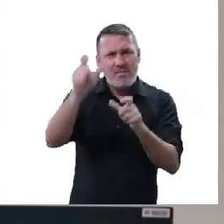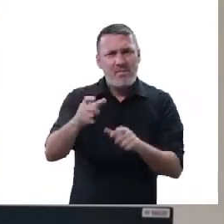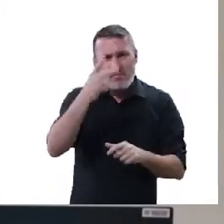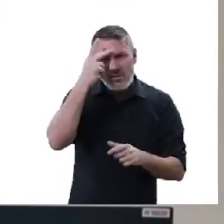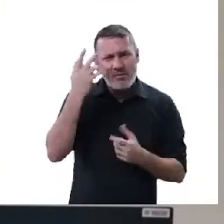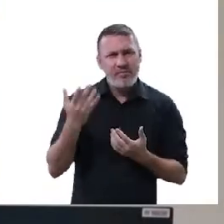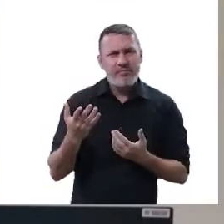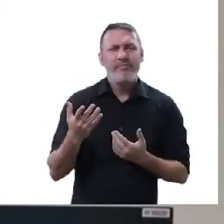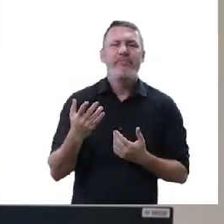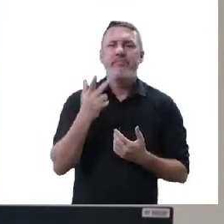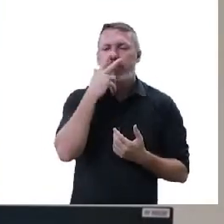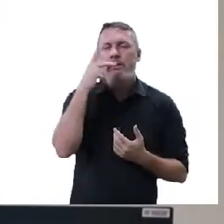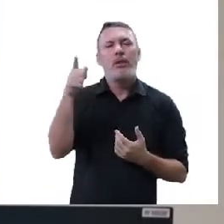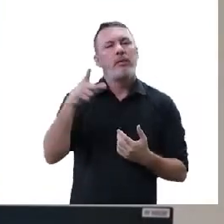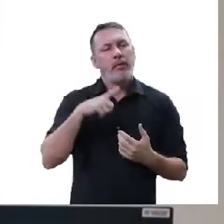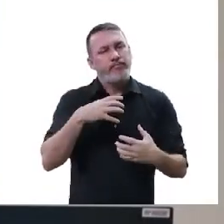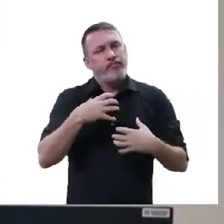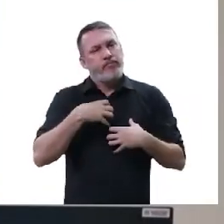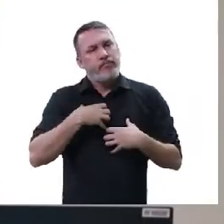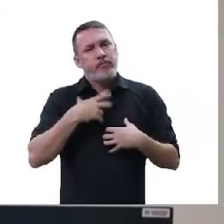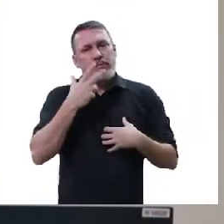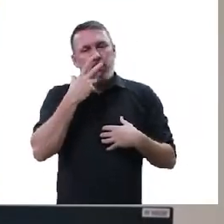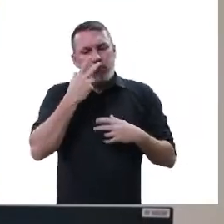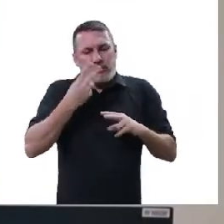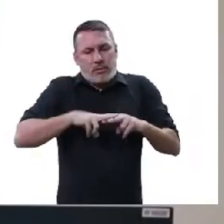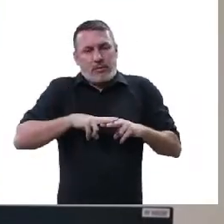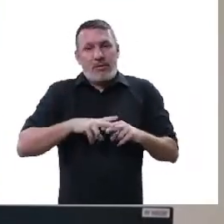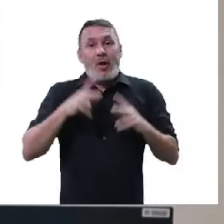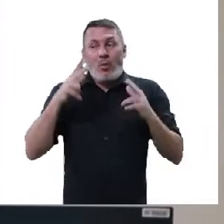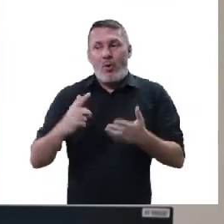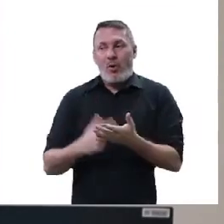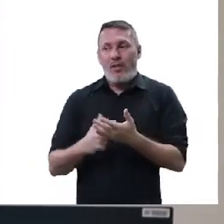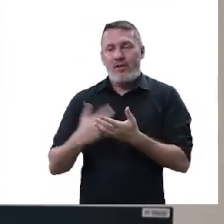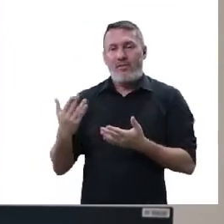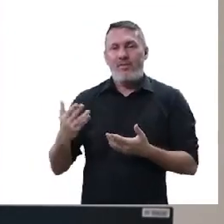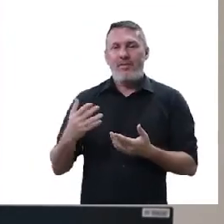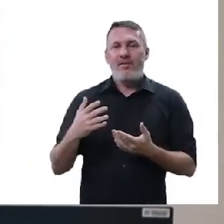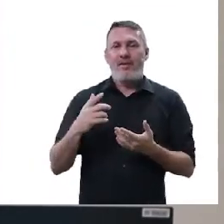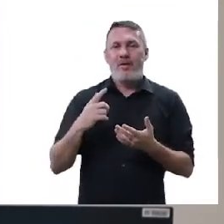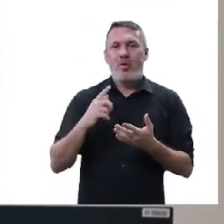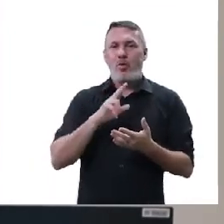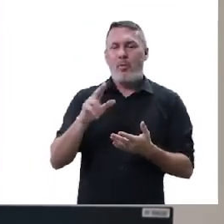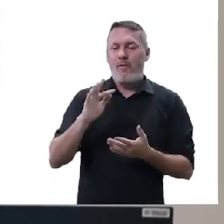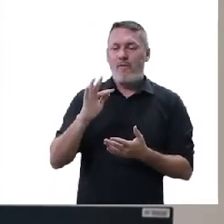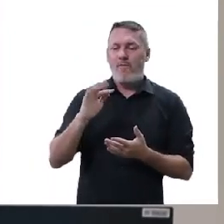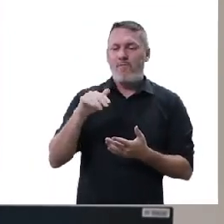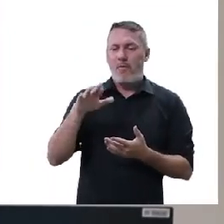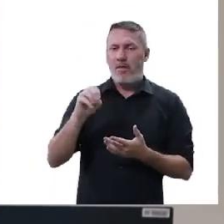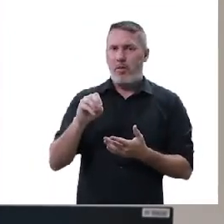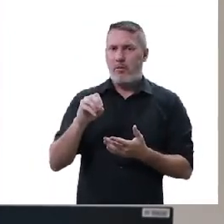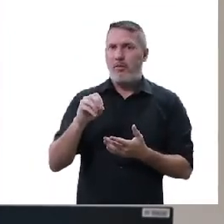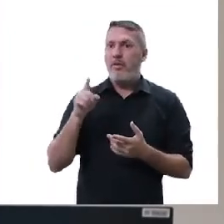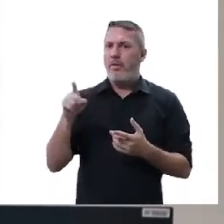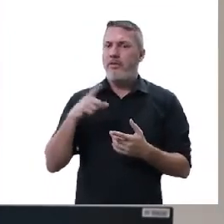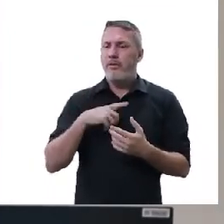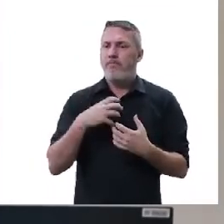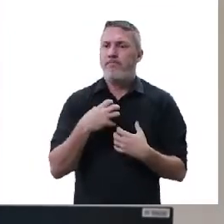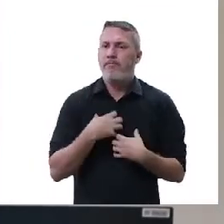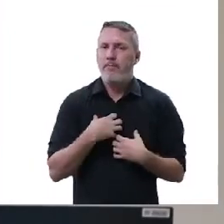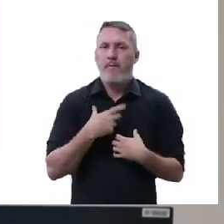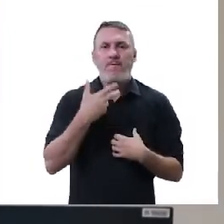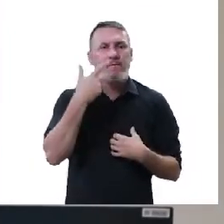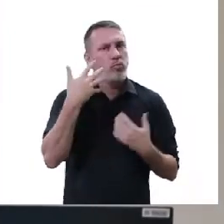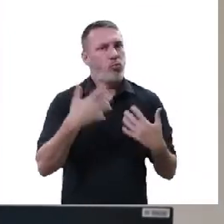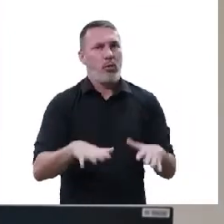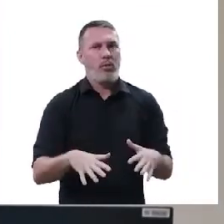próximo, você está tirando a ele a liberdade. Fabiano não tinha liberdade de falar, Fabiano protagonista. Você está tirando dele